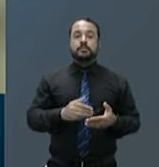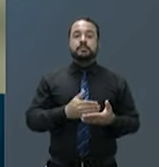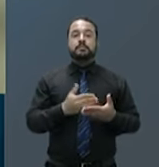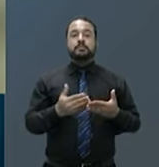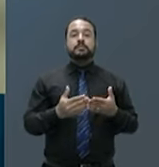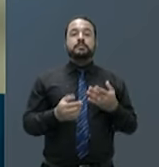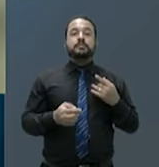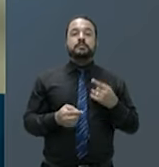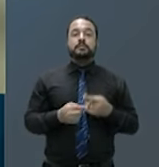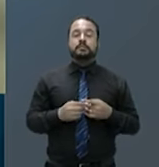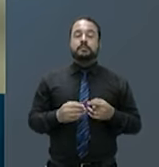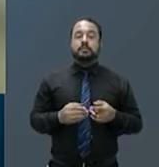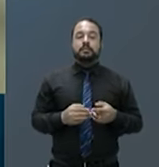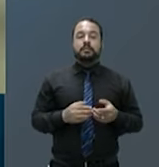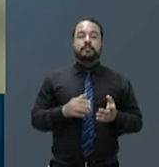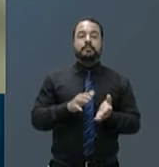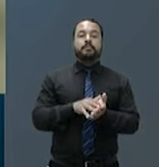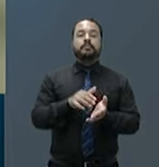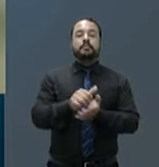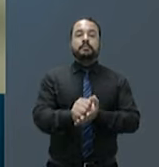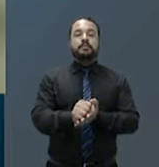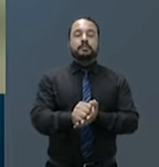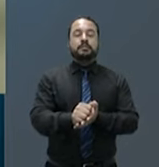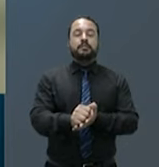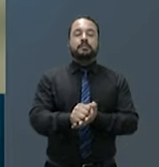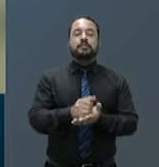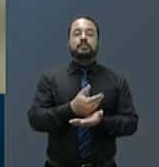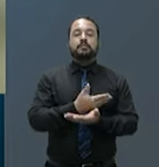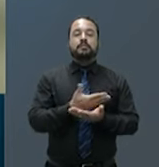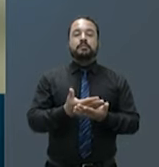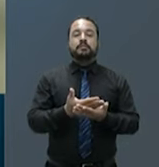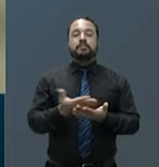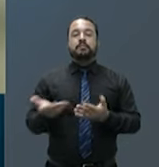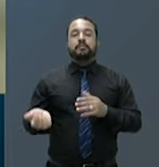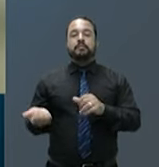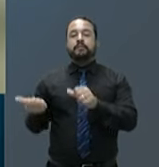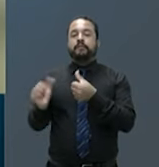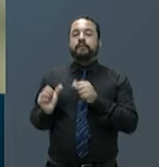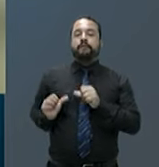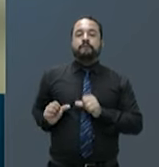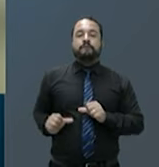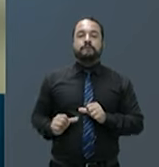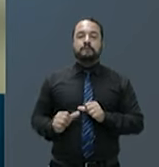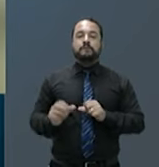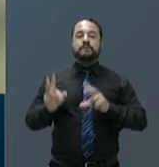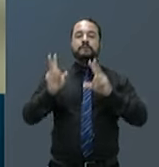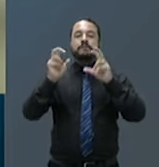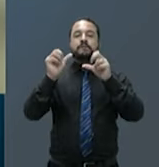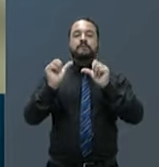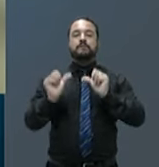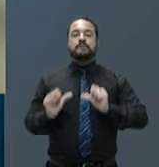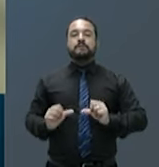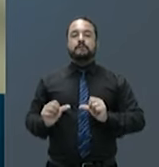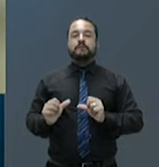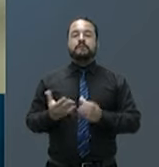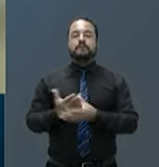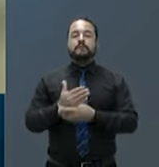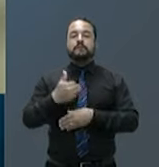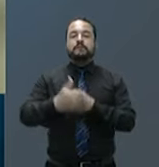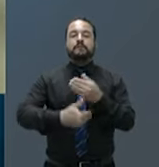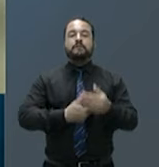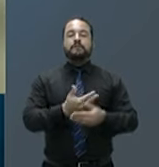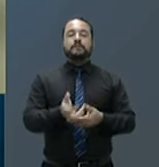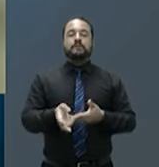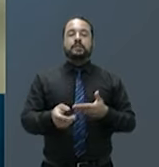tratamos especificamente da multa e não da avaliação sobre a tese em si, a aplicação da prescrição intercorrente ou não na